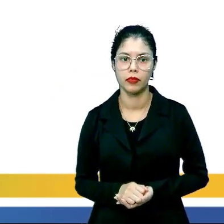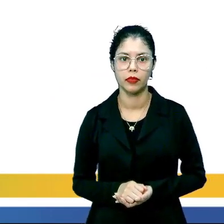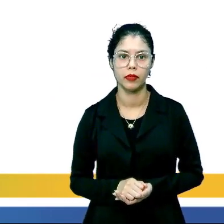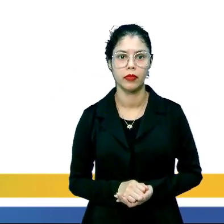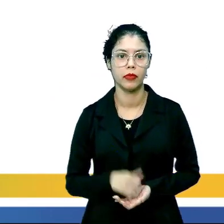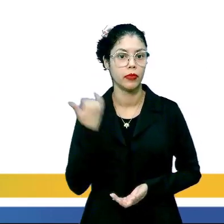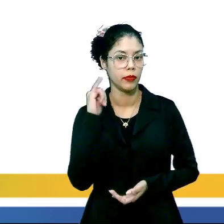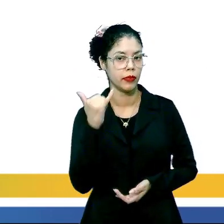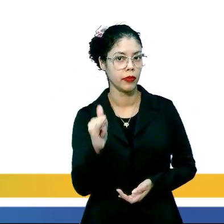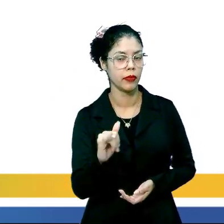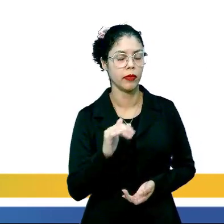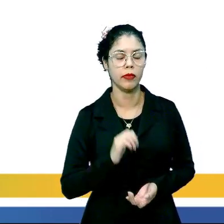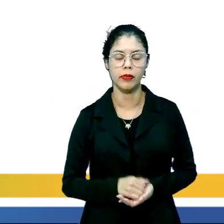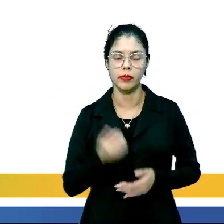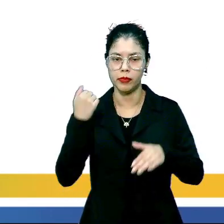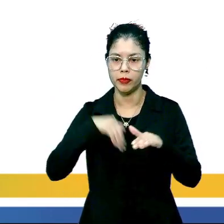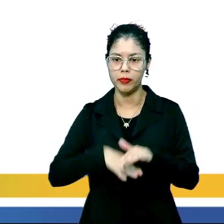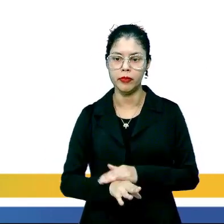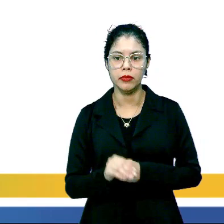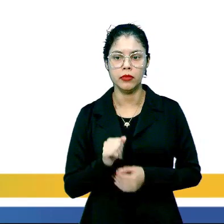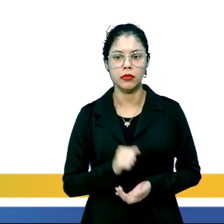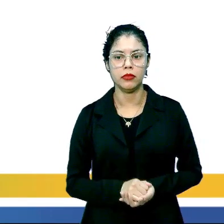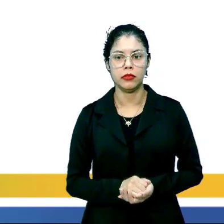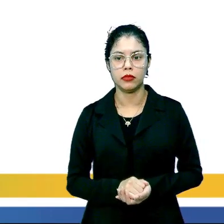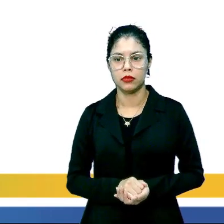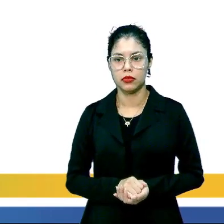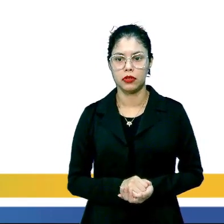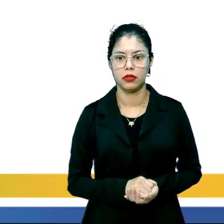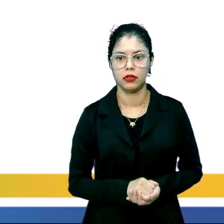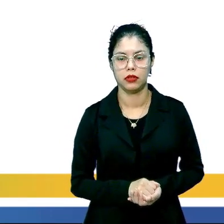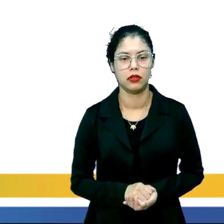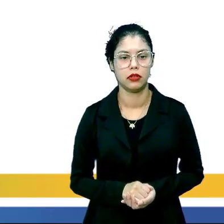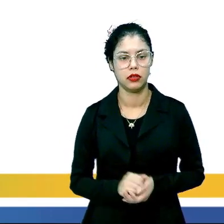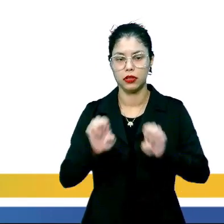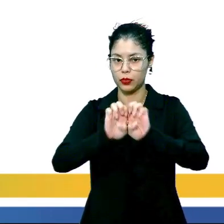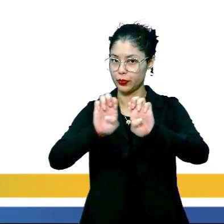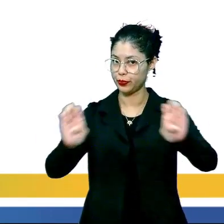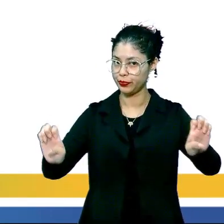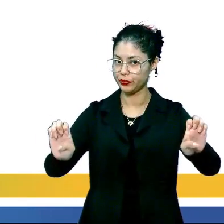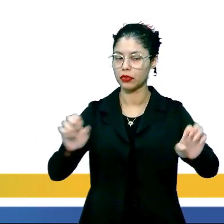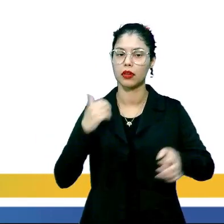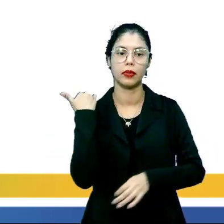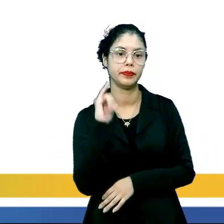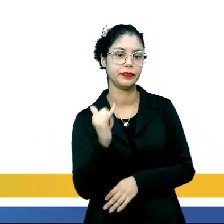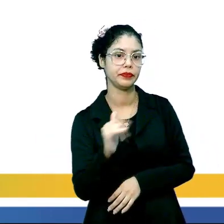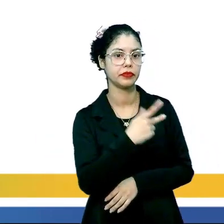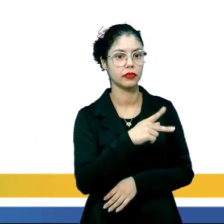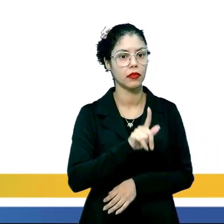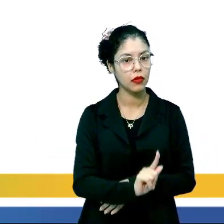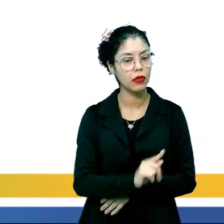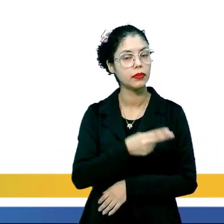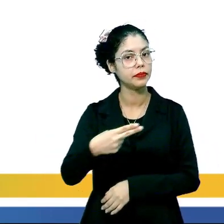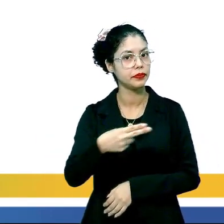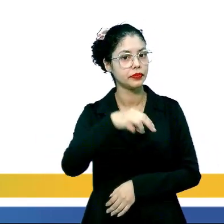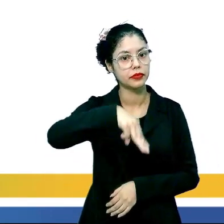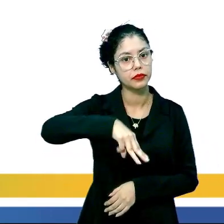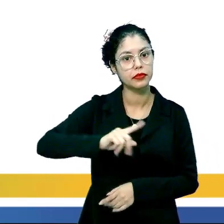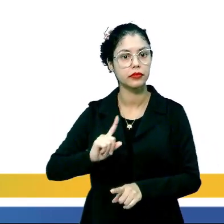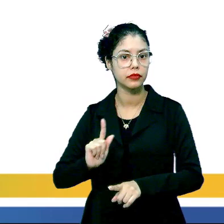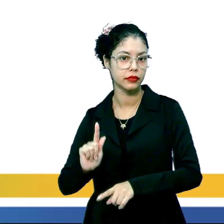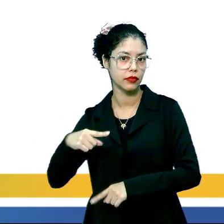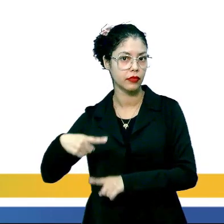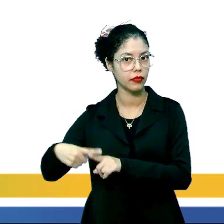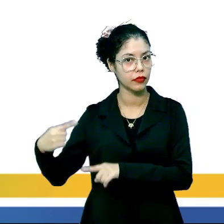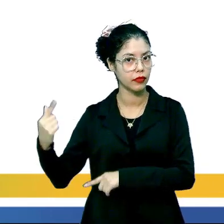com essa energia que ele acumulou. Então, vamos pegar a nossa equação. Energia potencial gravitacional igual a